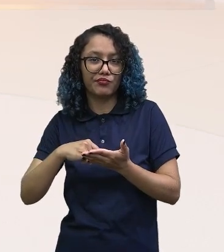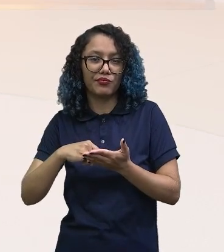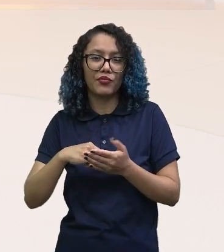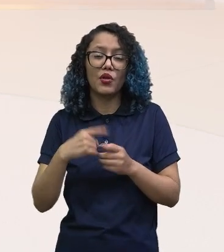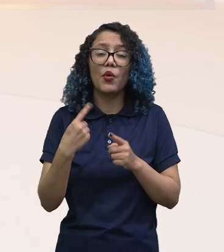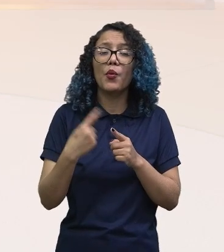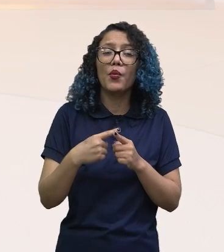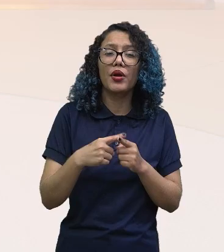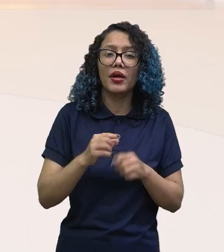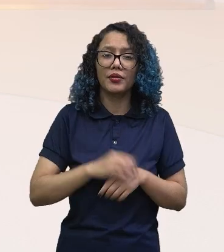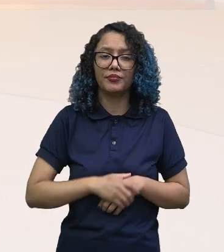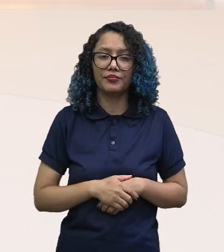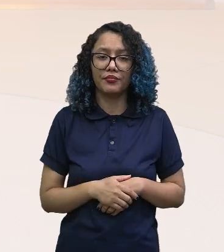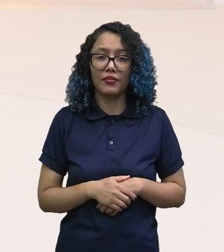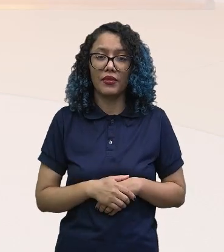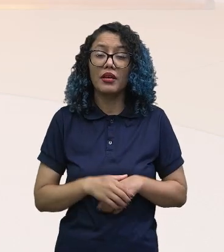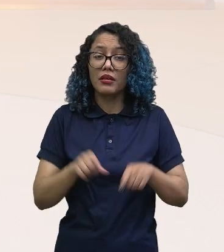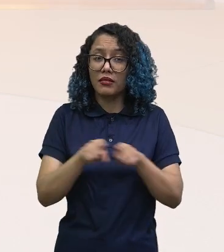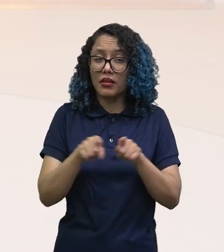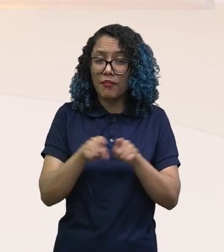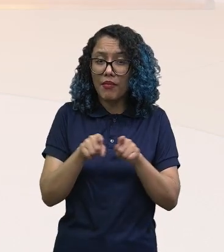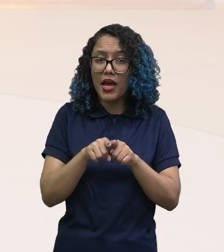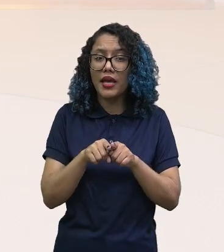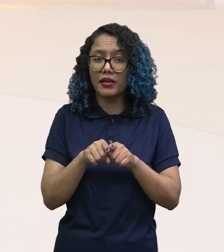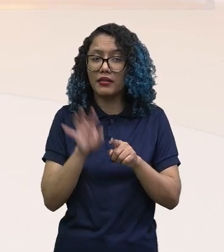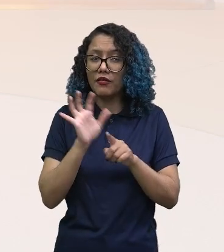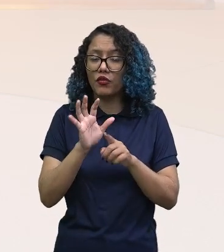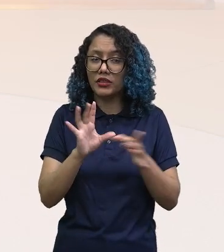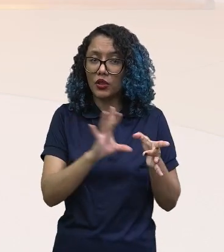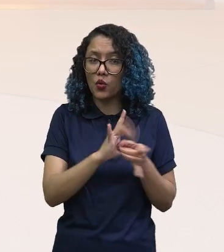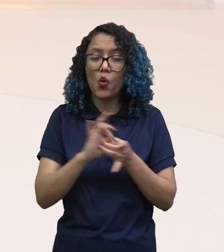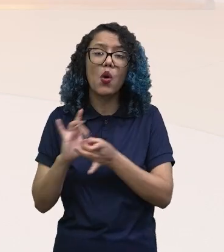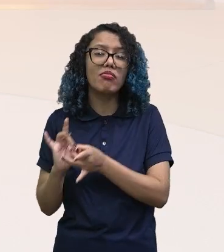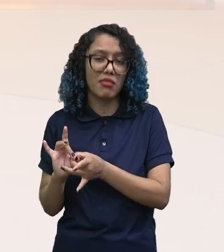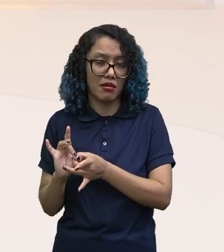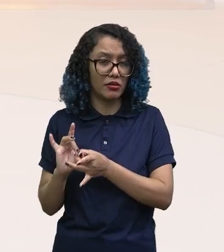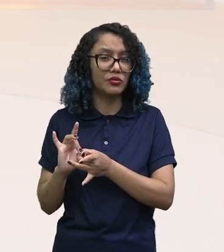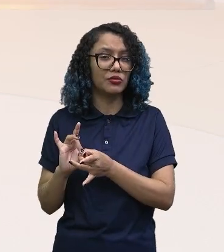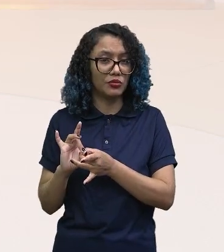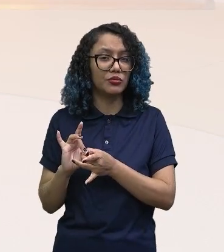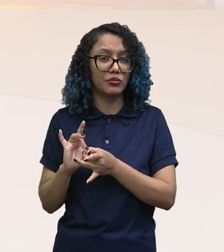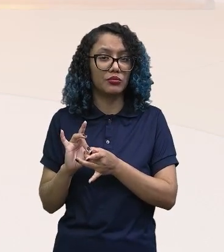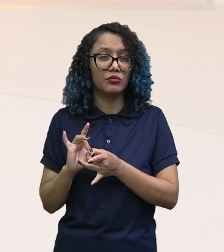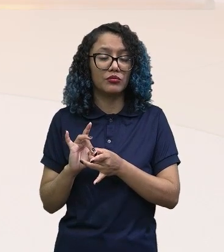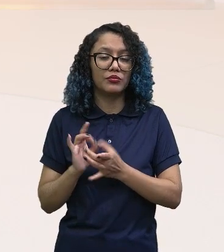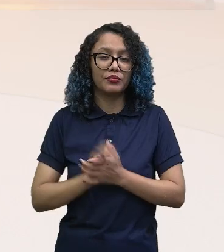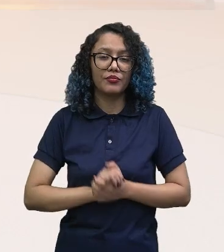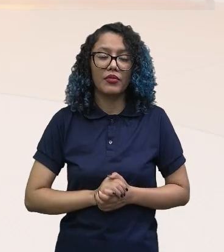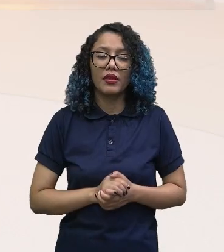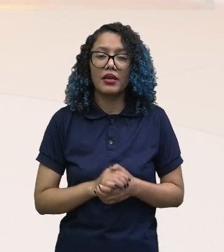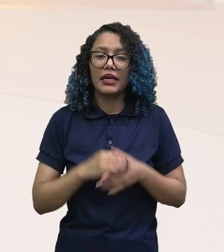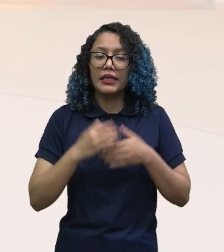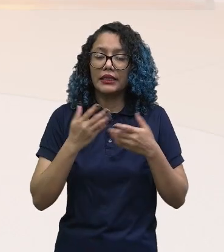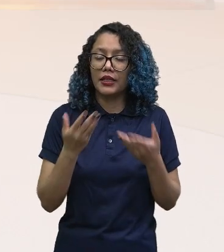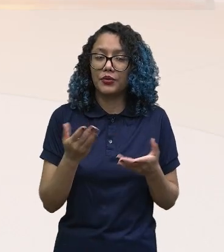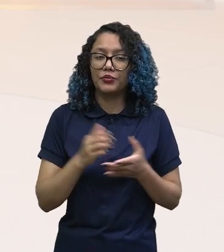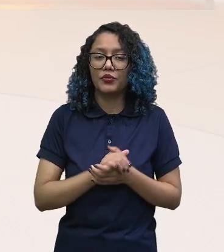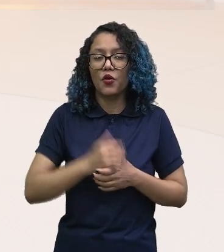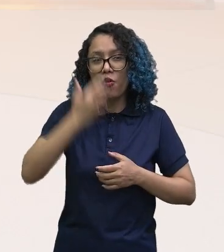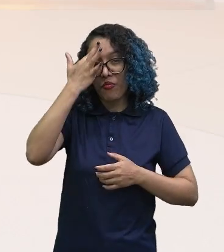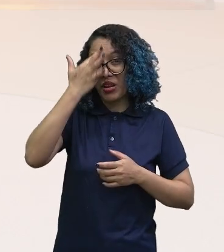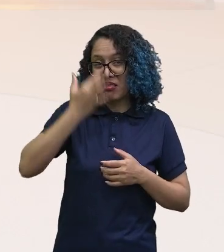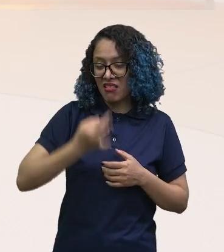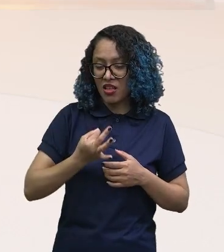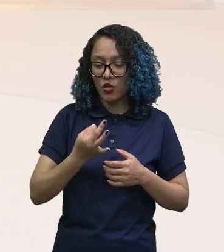do contexto em que ela foi criada. Então você percebe que a compreensão histórica do